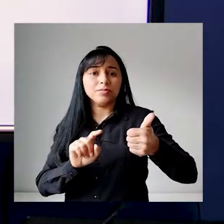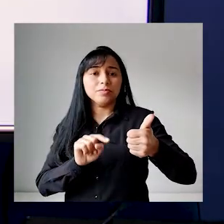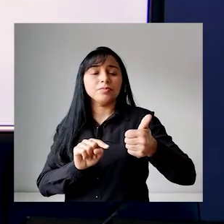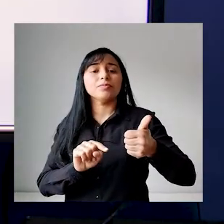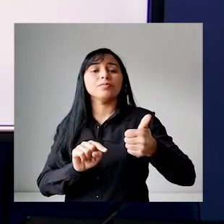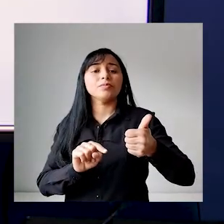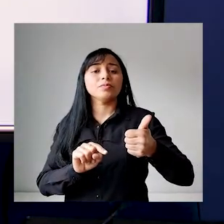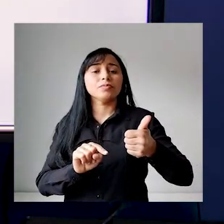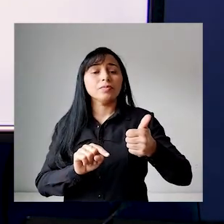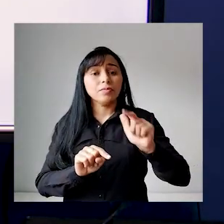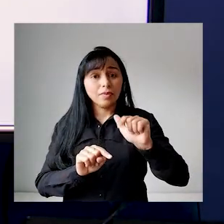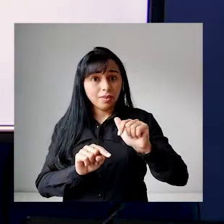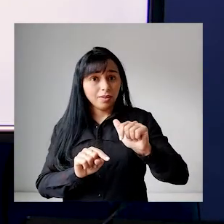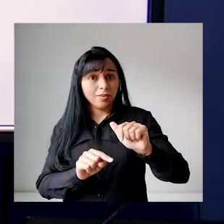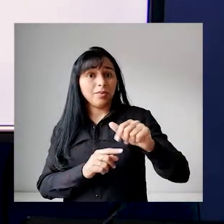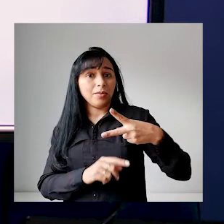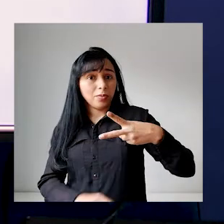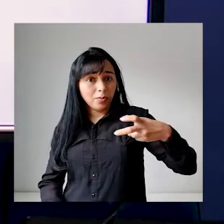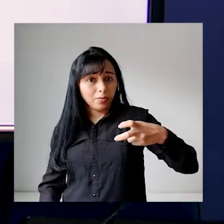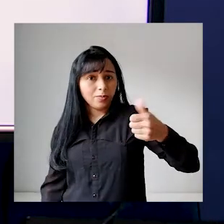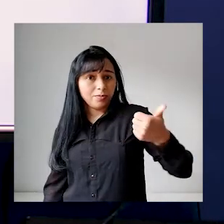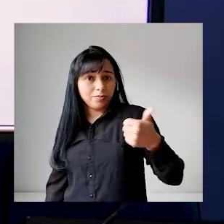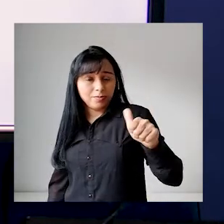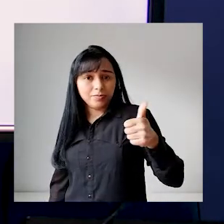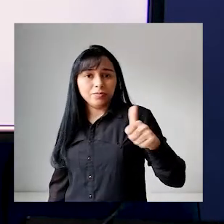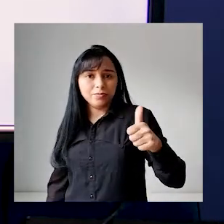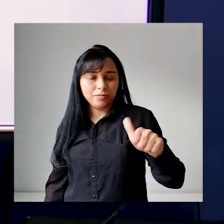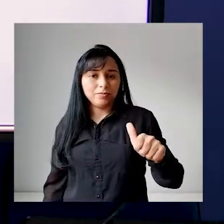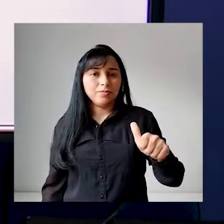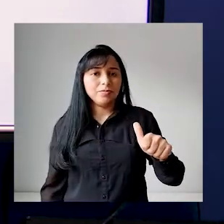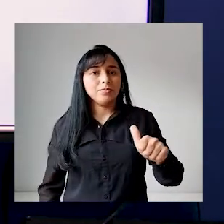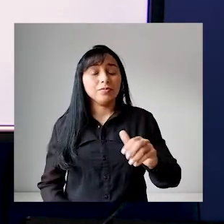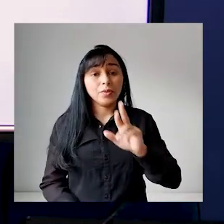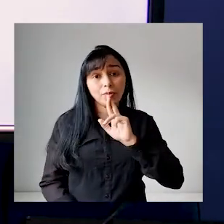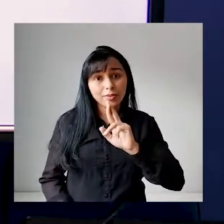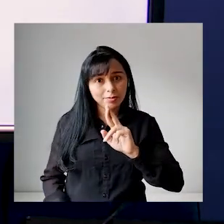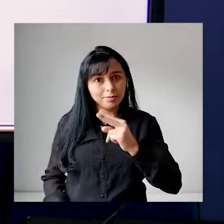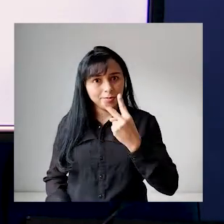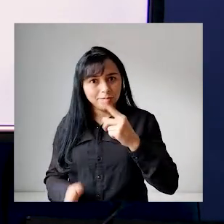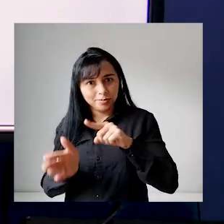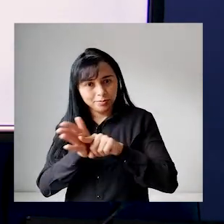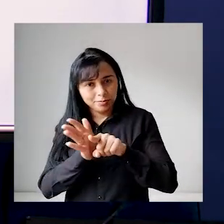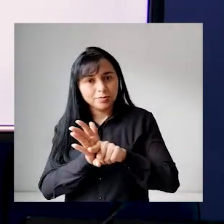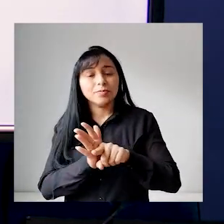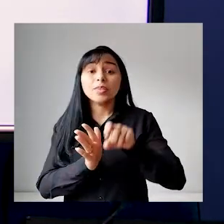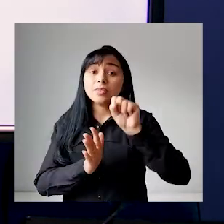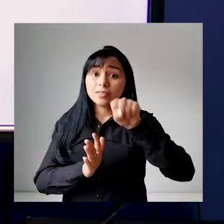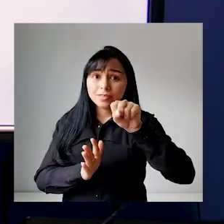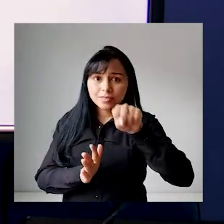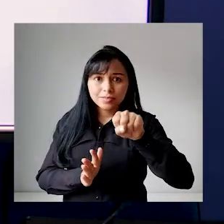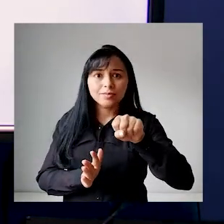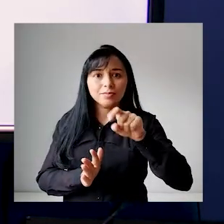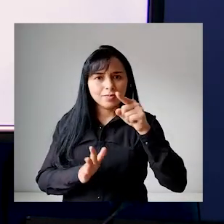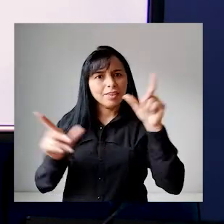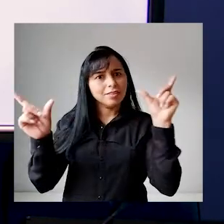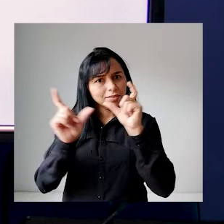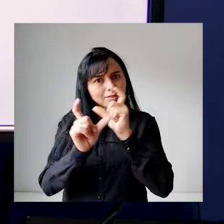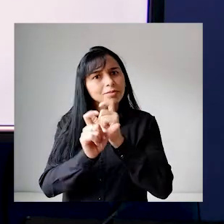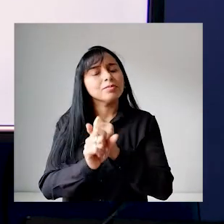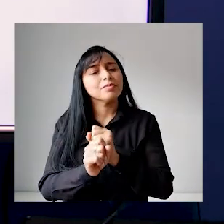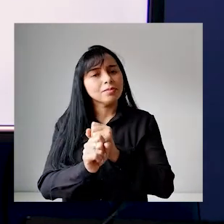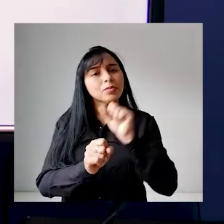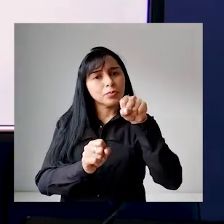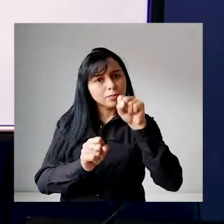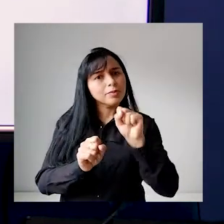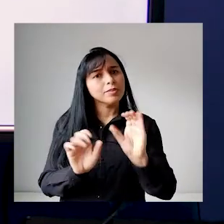raiz quadrada de 121 é igual a 11. Então, respondendo as duas perguntas, sim, é uma expressão que está